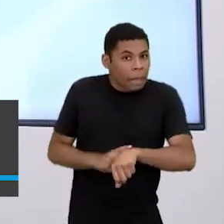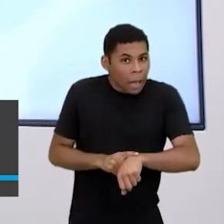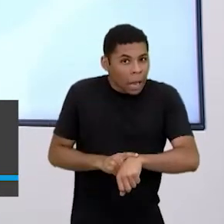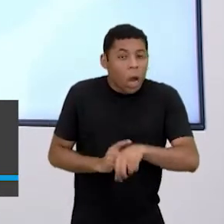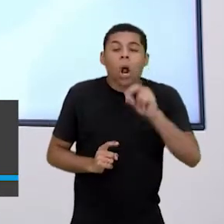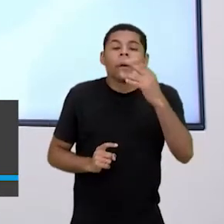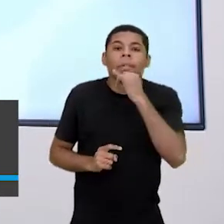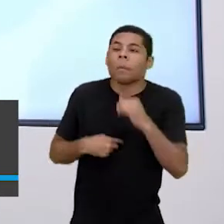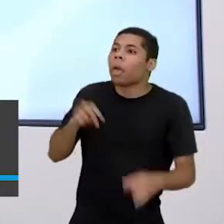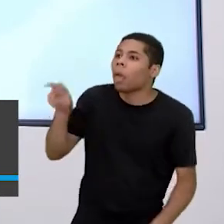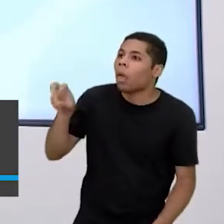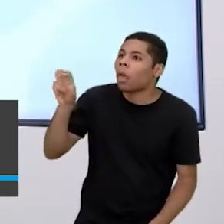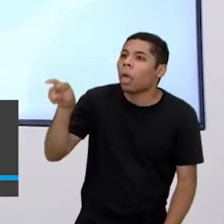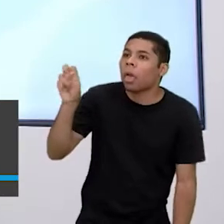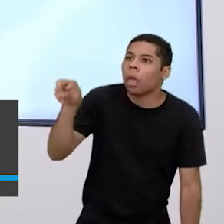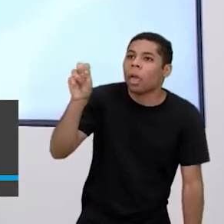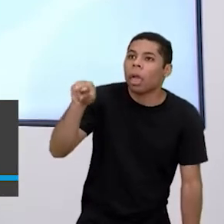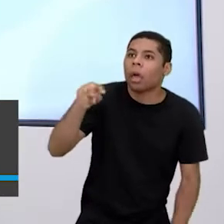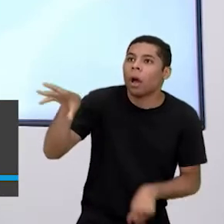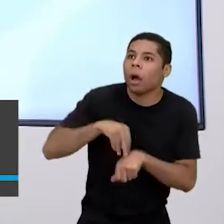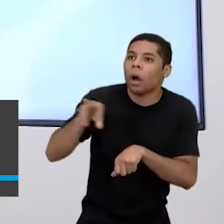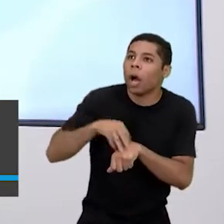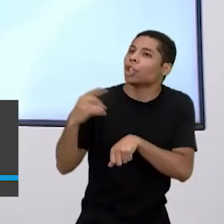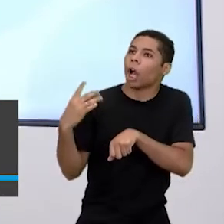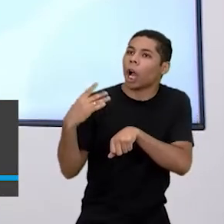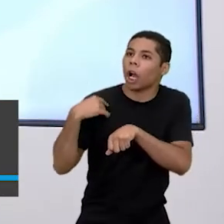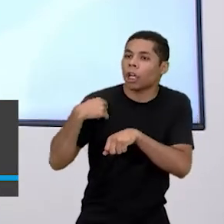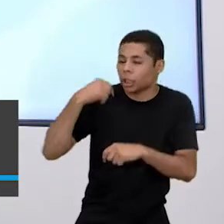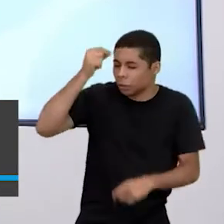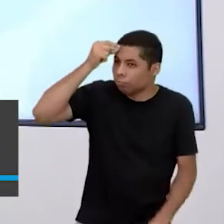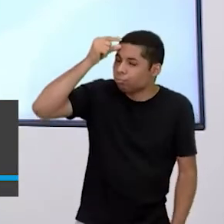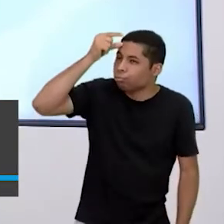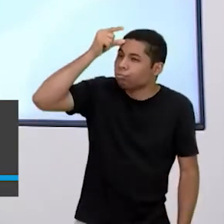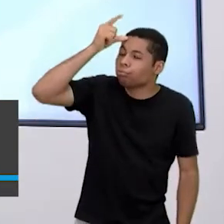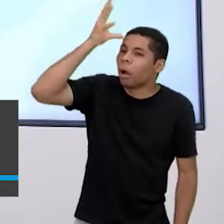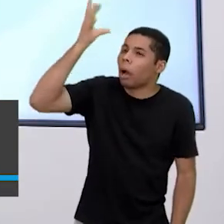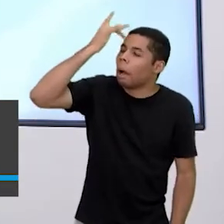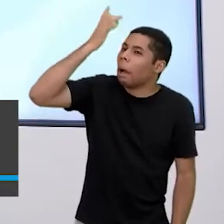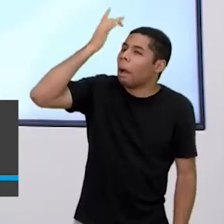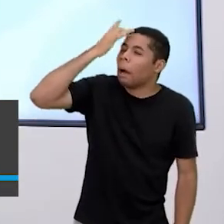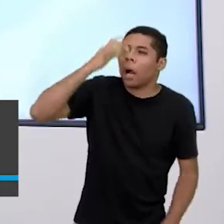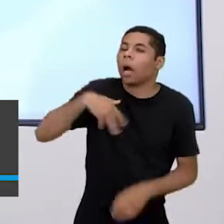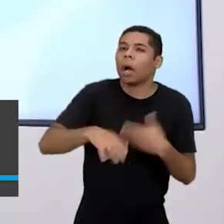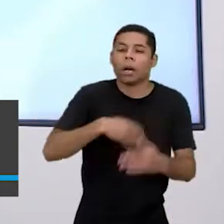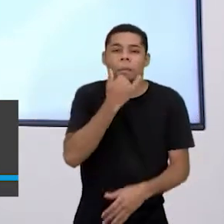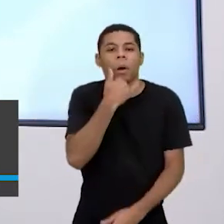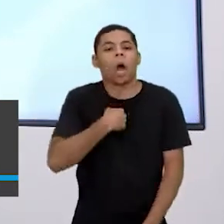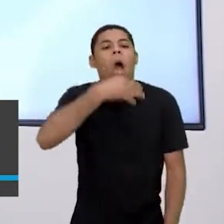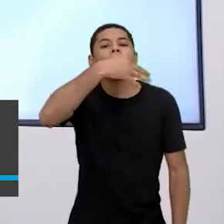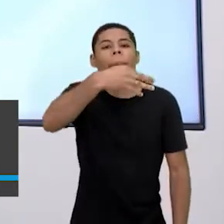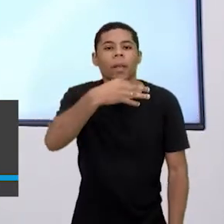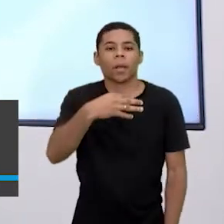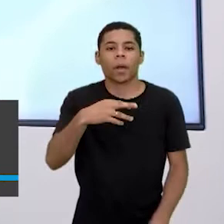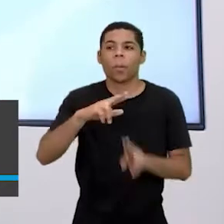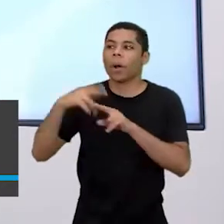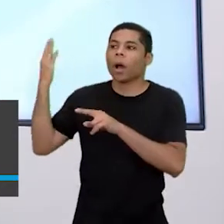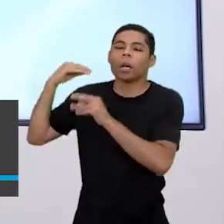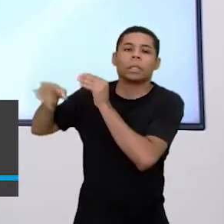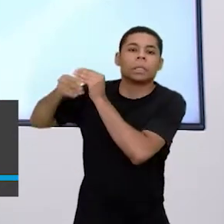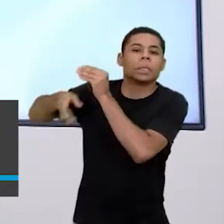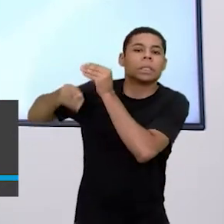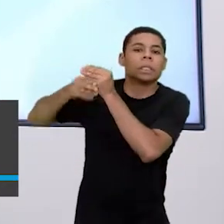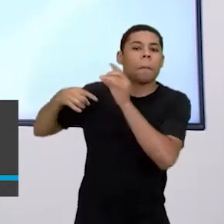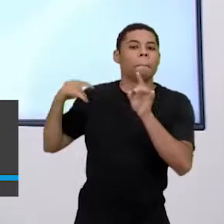escuta sempre e aí você está reproduzindo aquele seu discurso. Então tudo isso pode acontecer ali. E aí é também interessante você criar